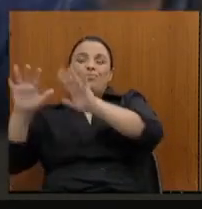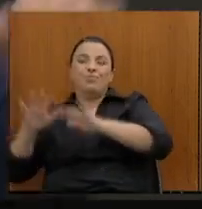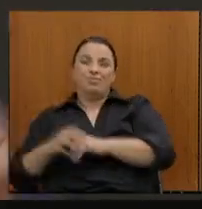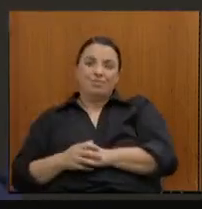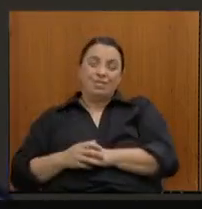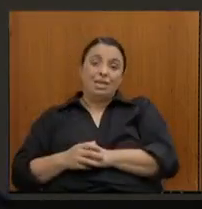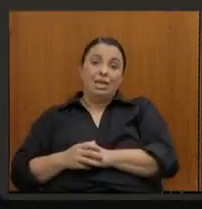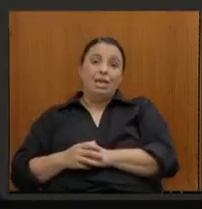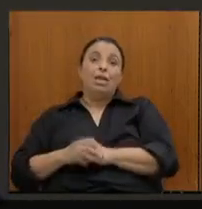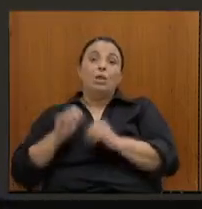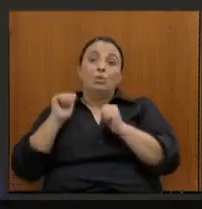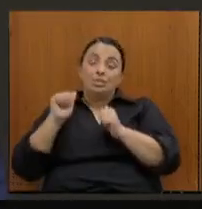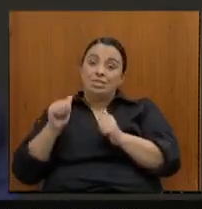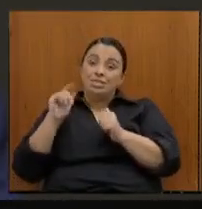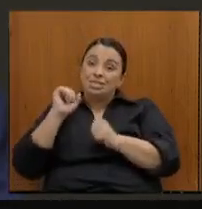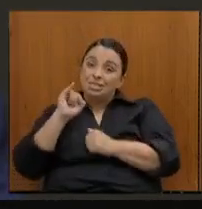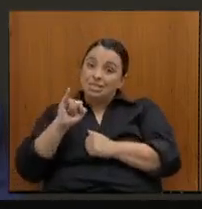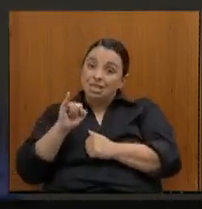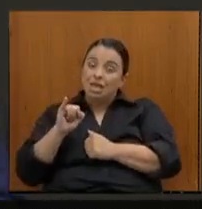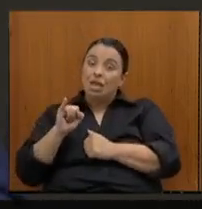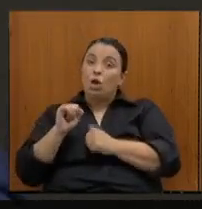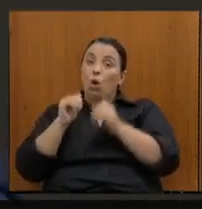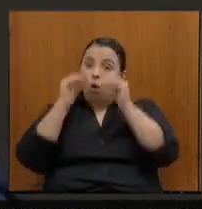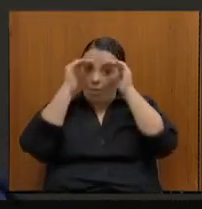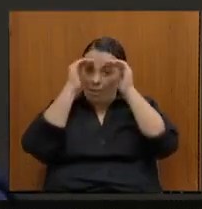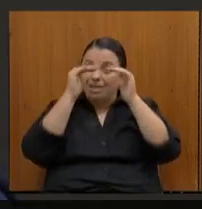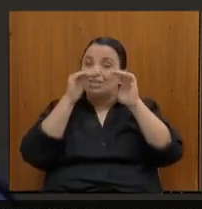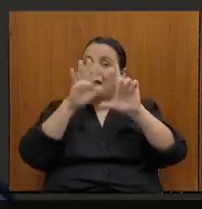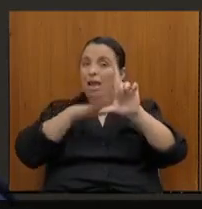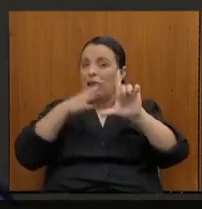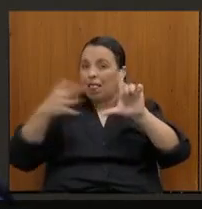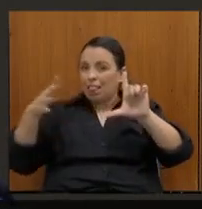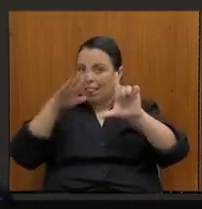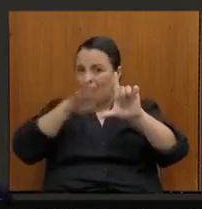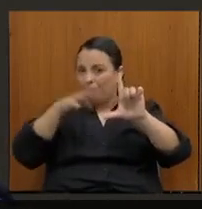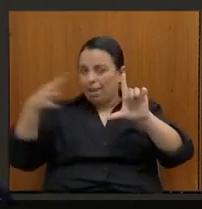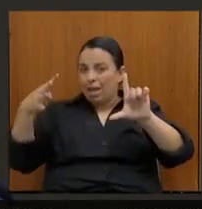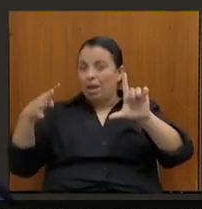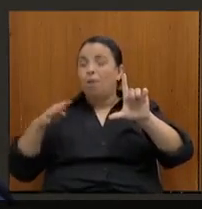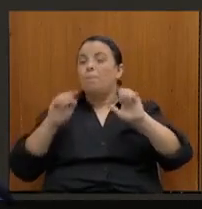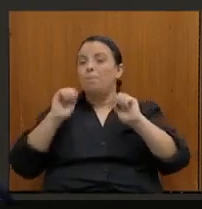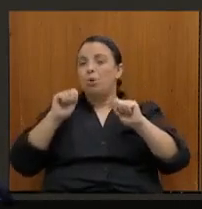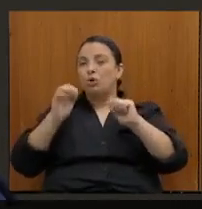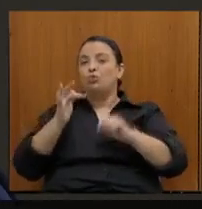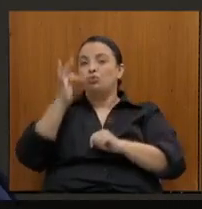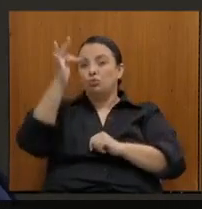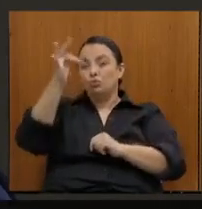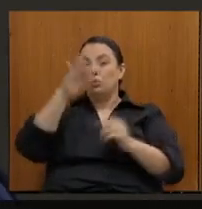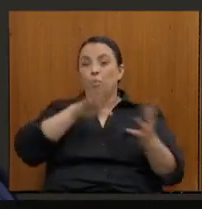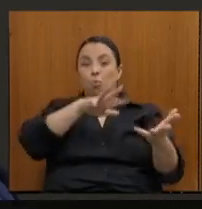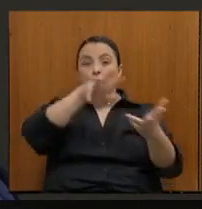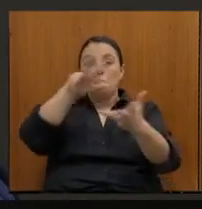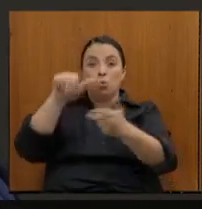gostei antes nós poderíamos chegar no mundo com uma emissão de CO2 Zé